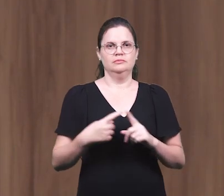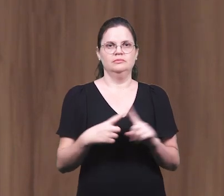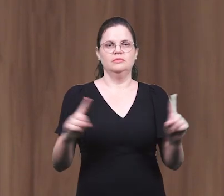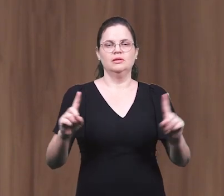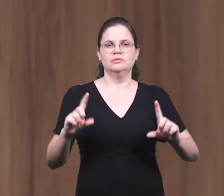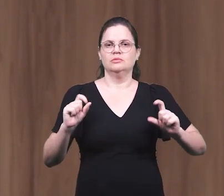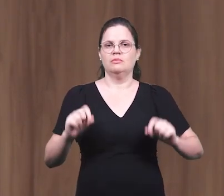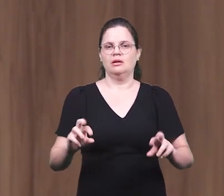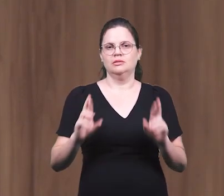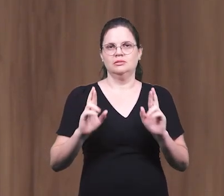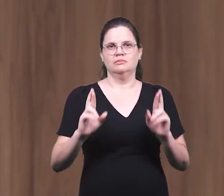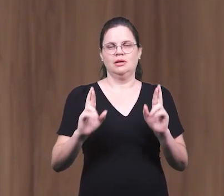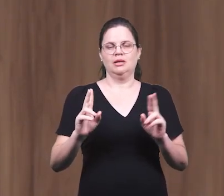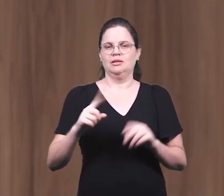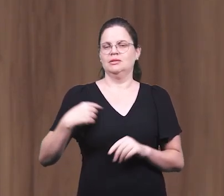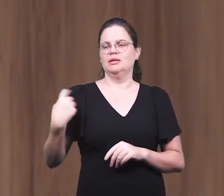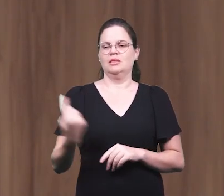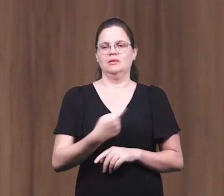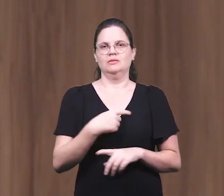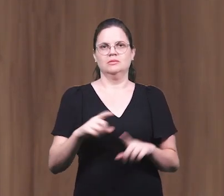esperança que fica, na verdade, é que